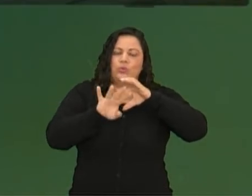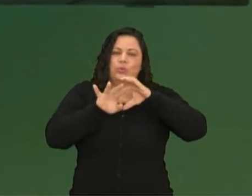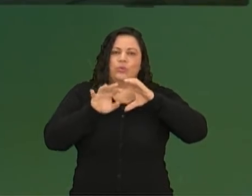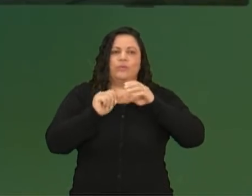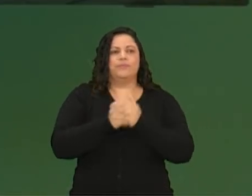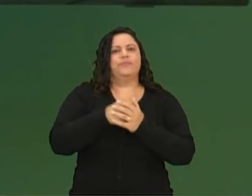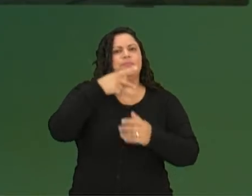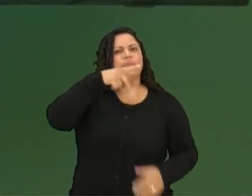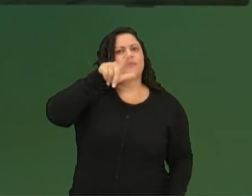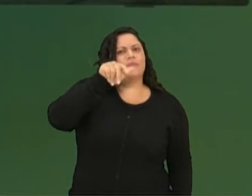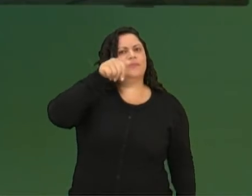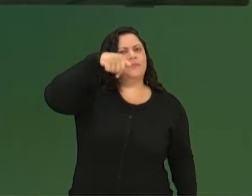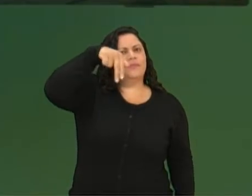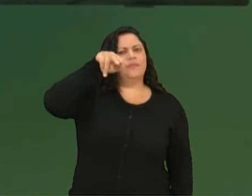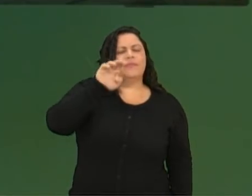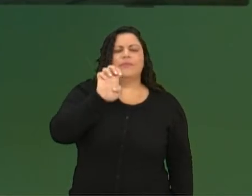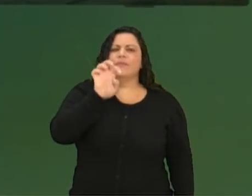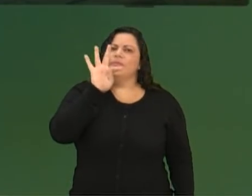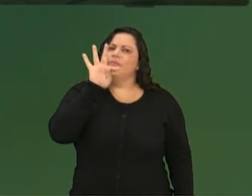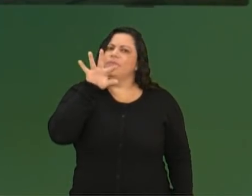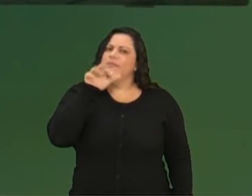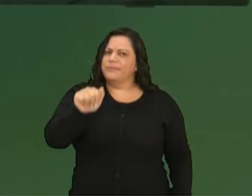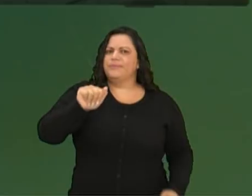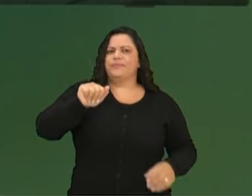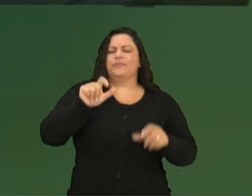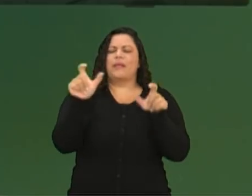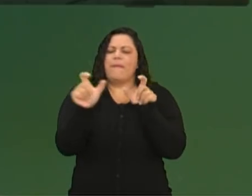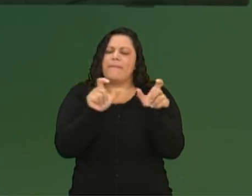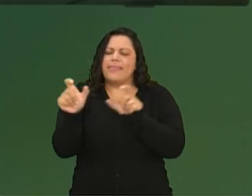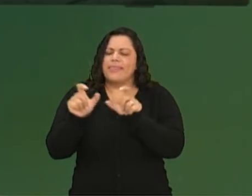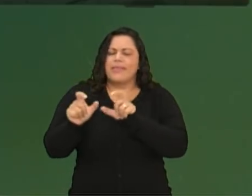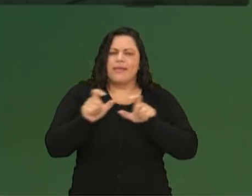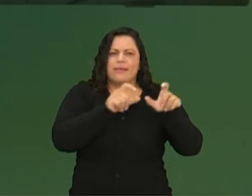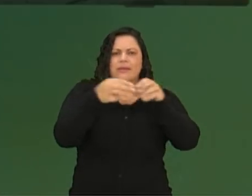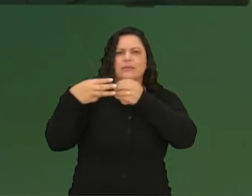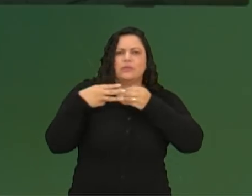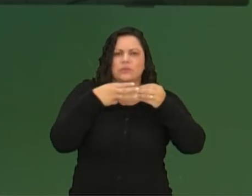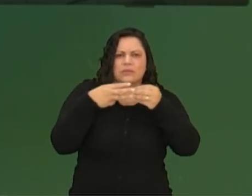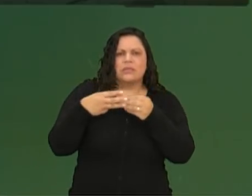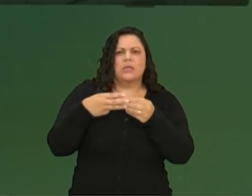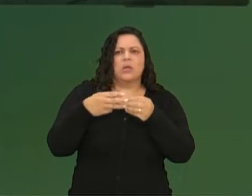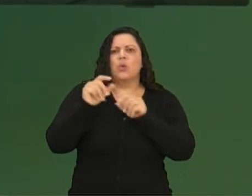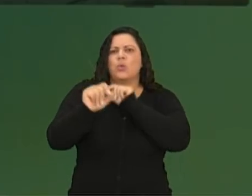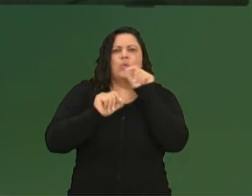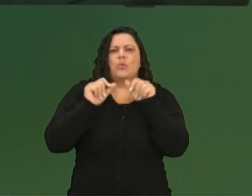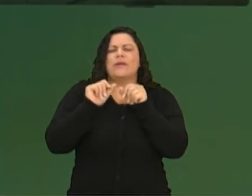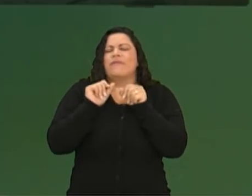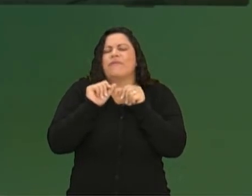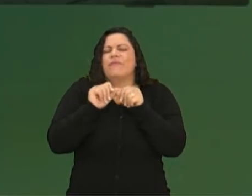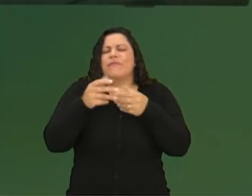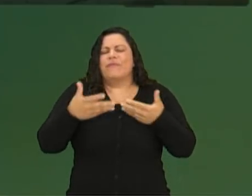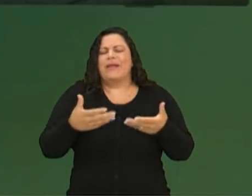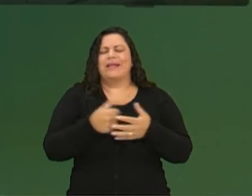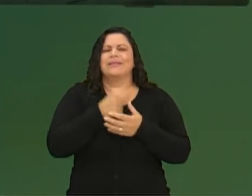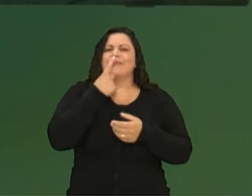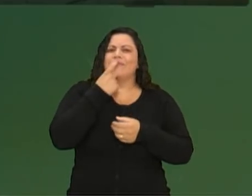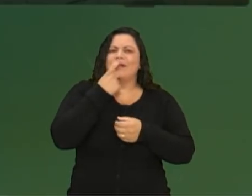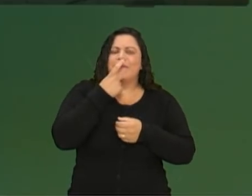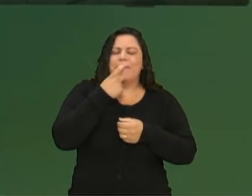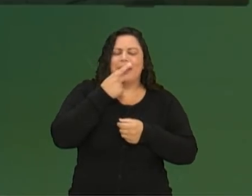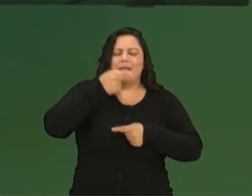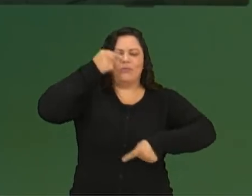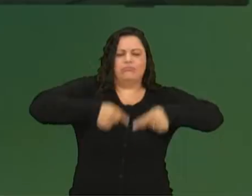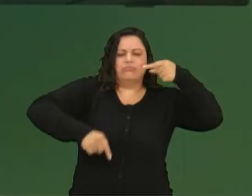de células. Quantas funções? Você conseguiu lembrar de todos eles? Glóbulos vermelhos, transporte de